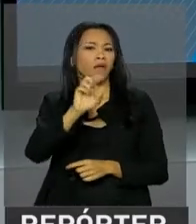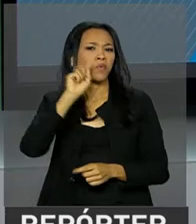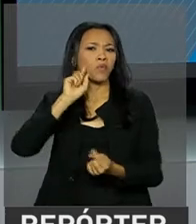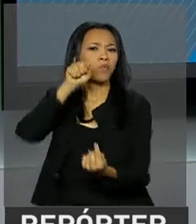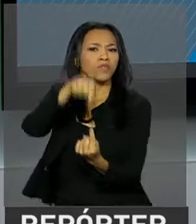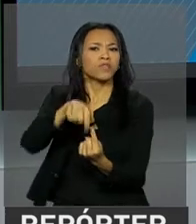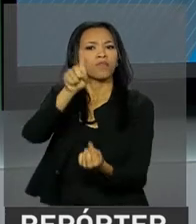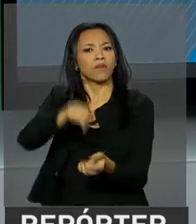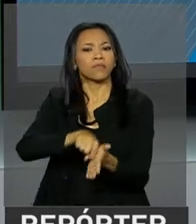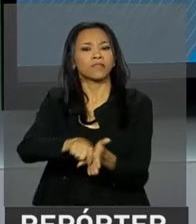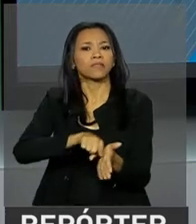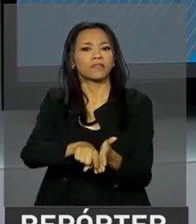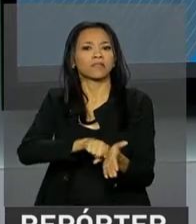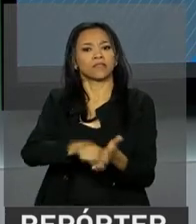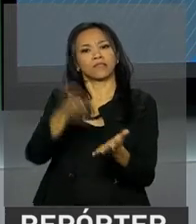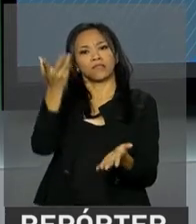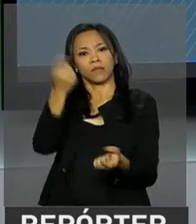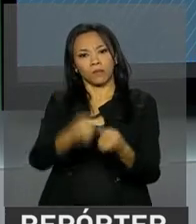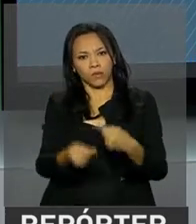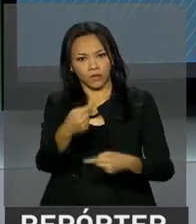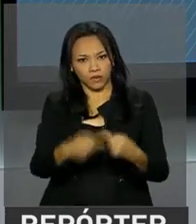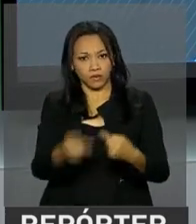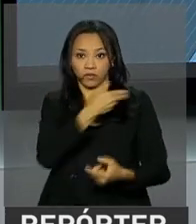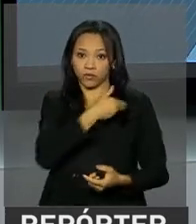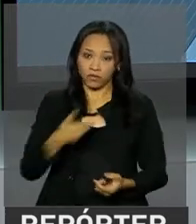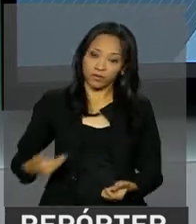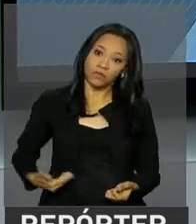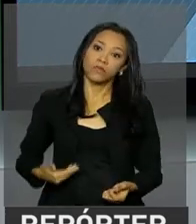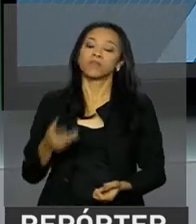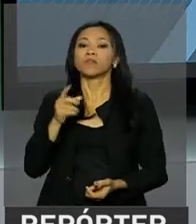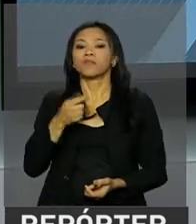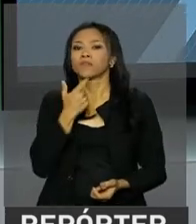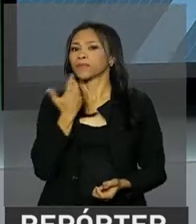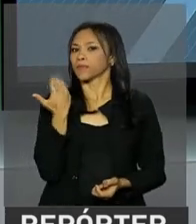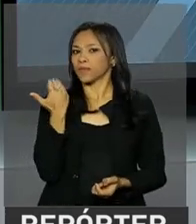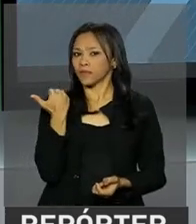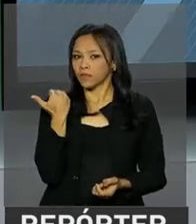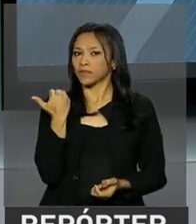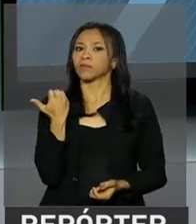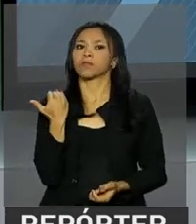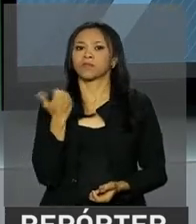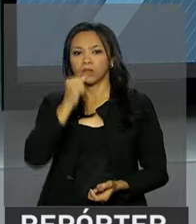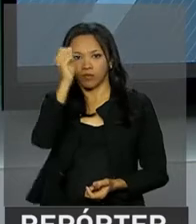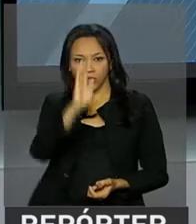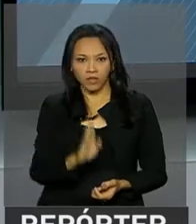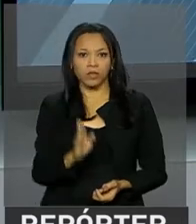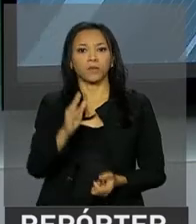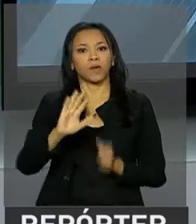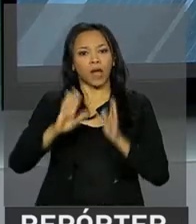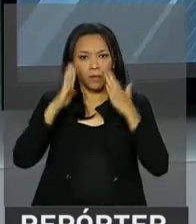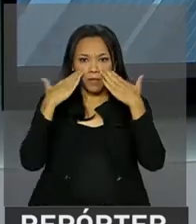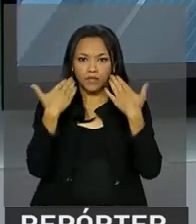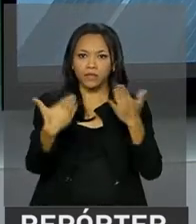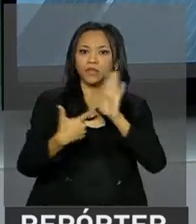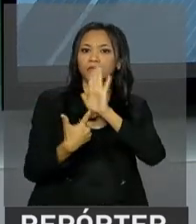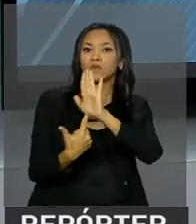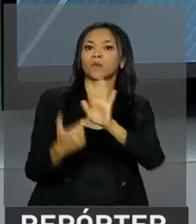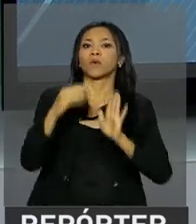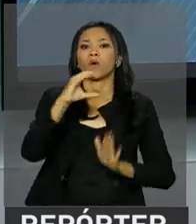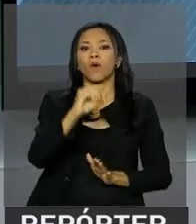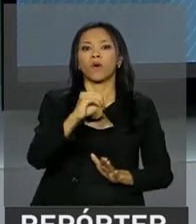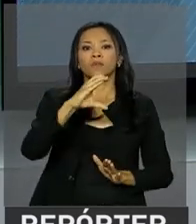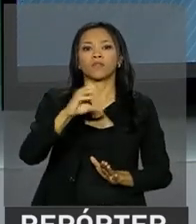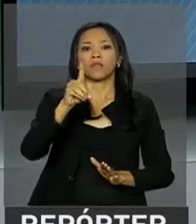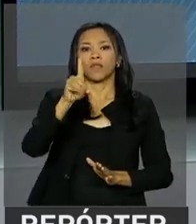e estudos de políticas públicas recentemente recentemente brasil apresentou ao cd é pedido para